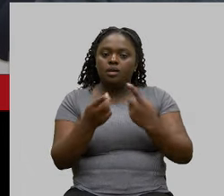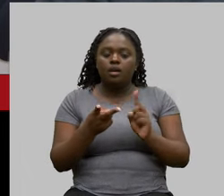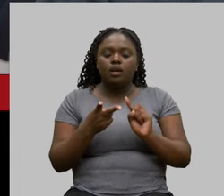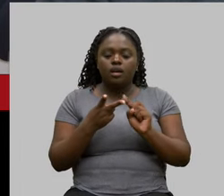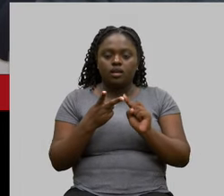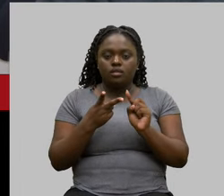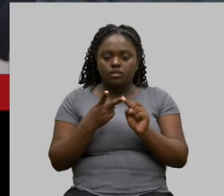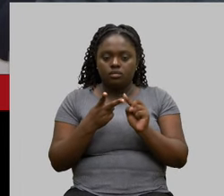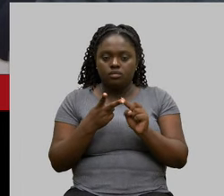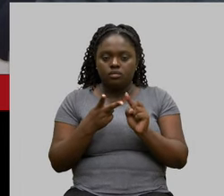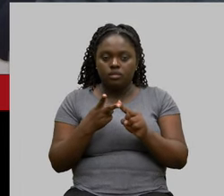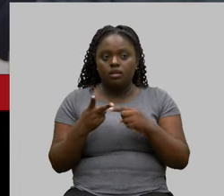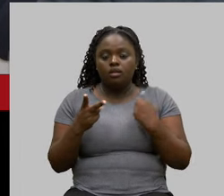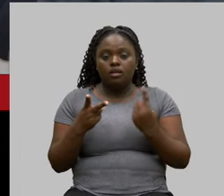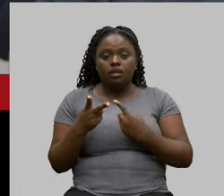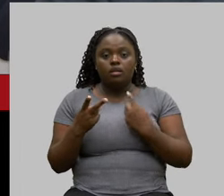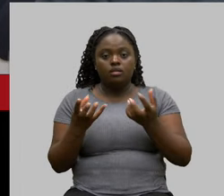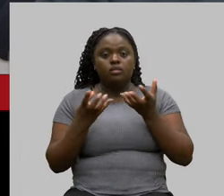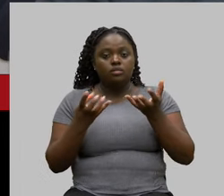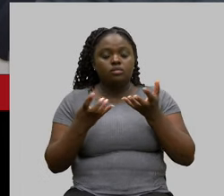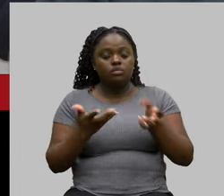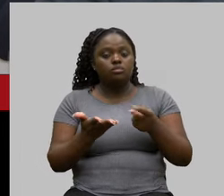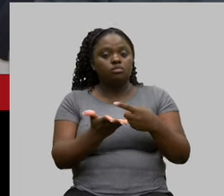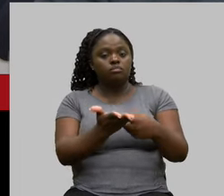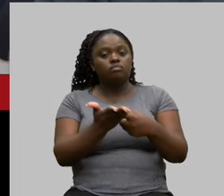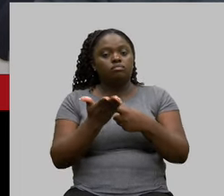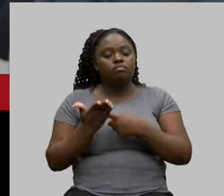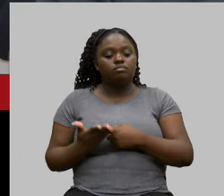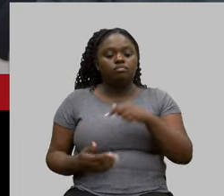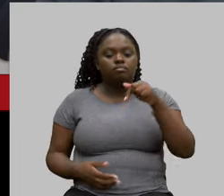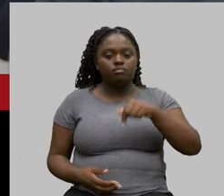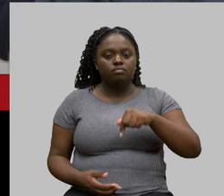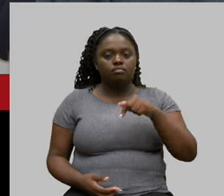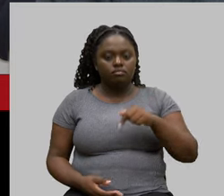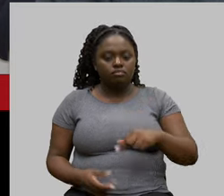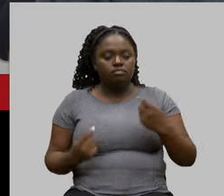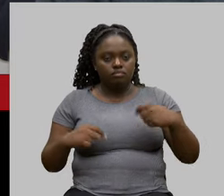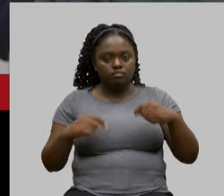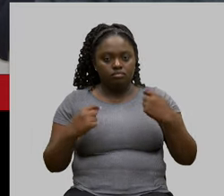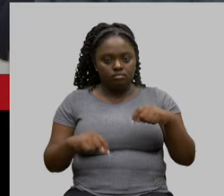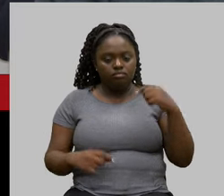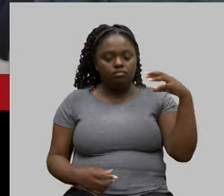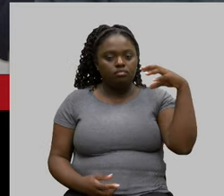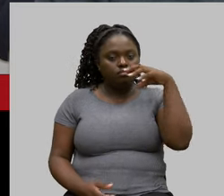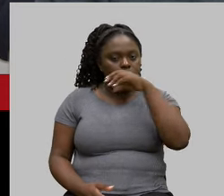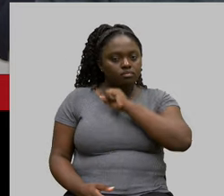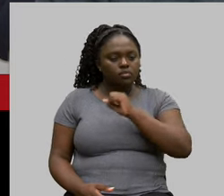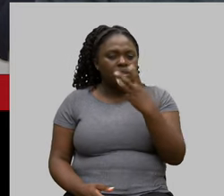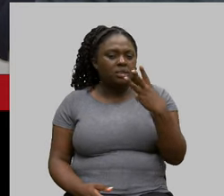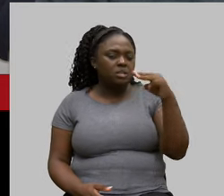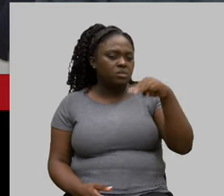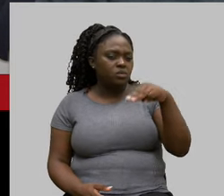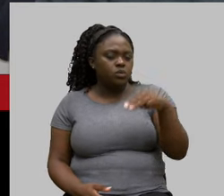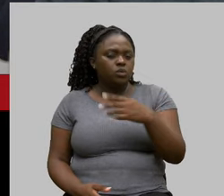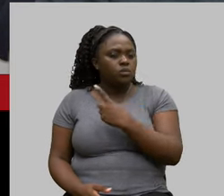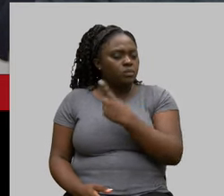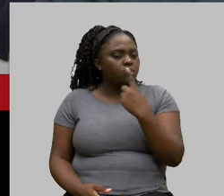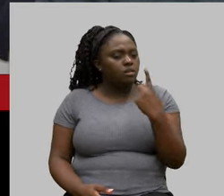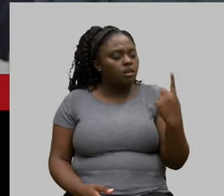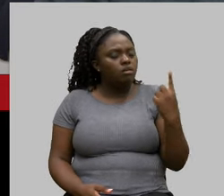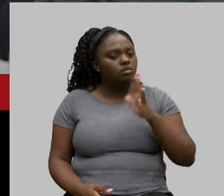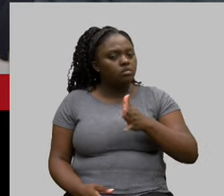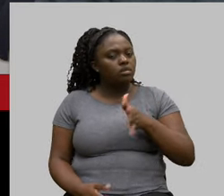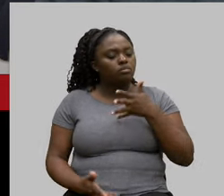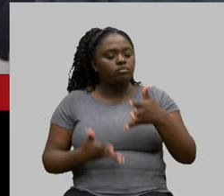né e a gente pede pros nossos convidados aqui puderem ser sucintos né em torno de 3 minutos para cada um para fazer a sua saudação